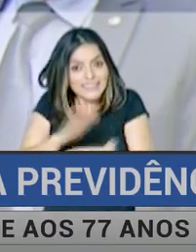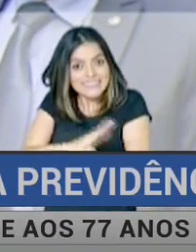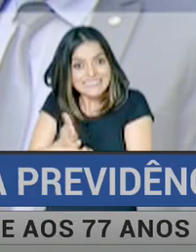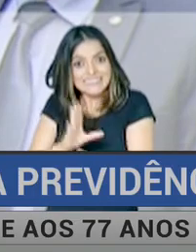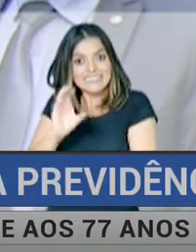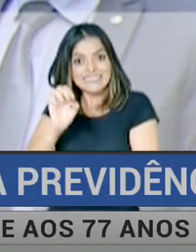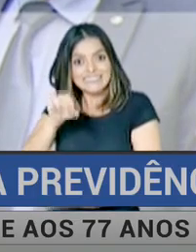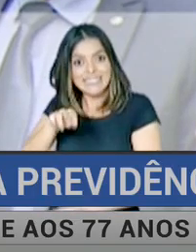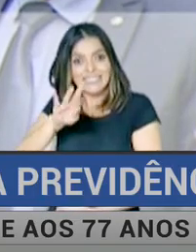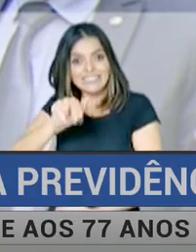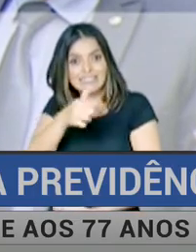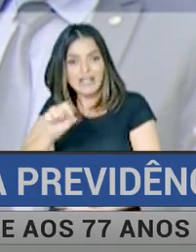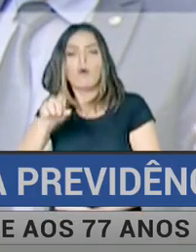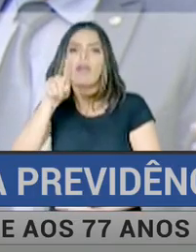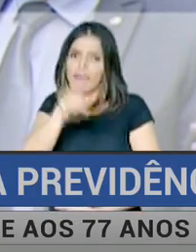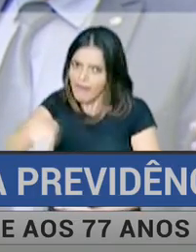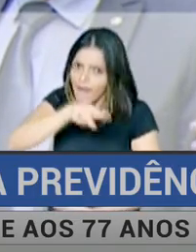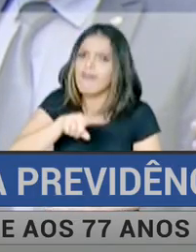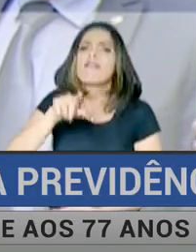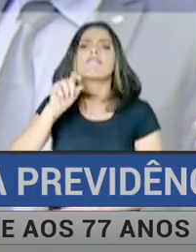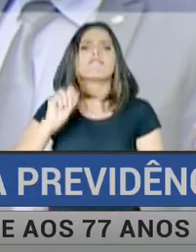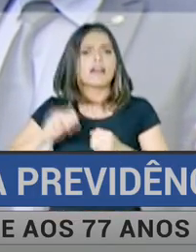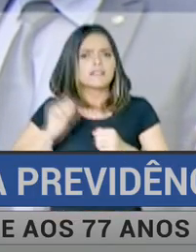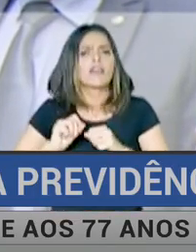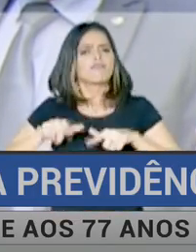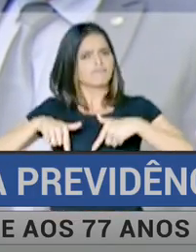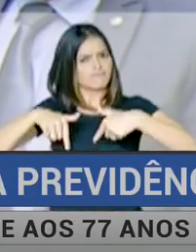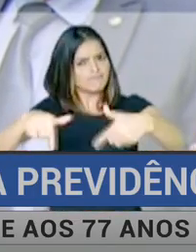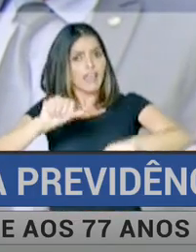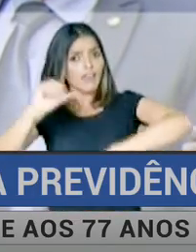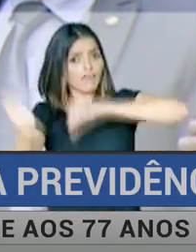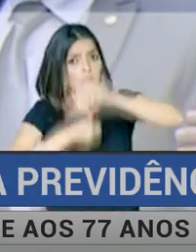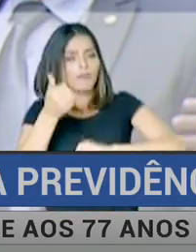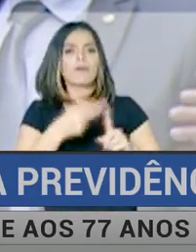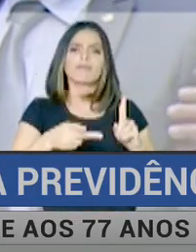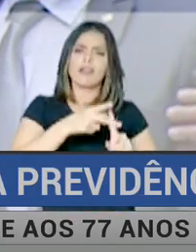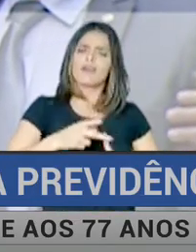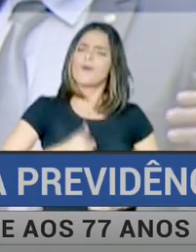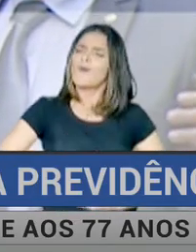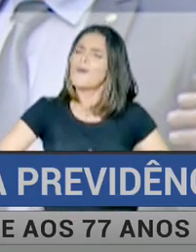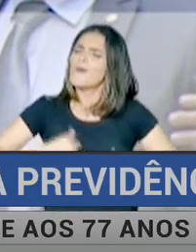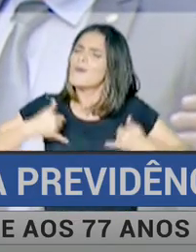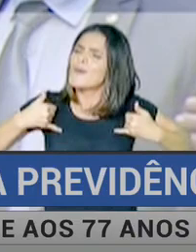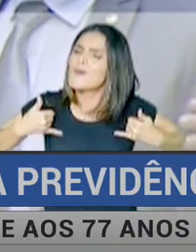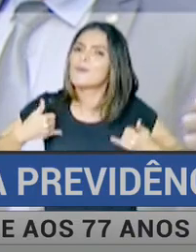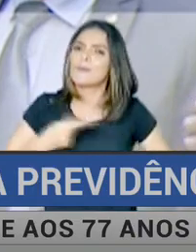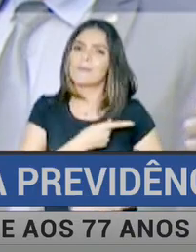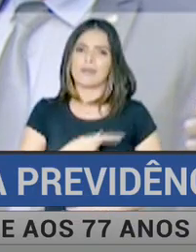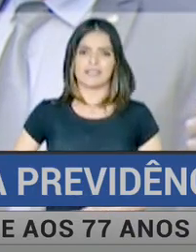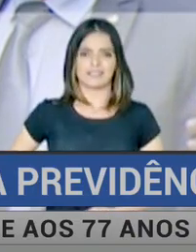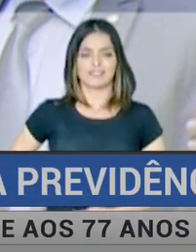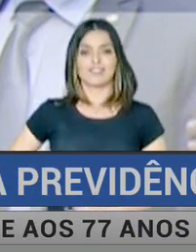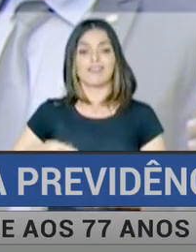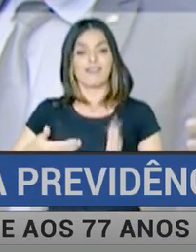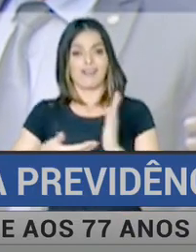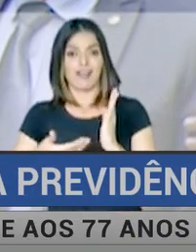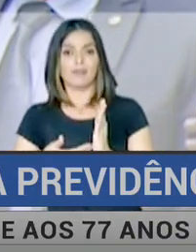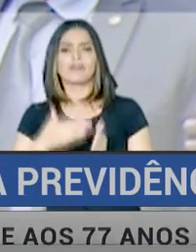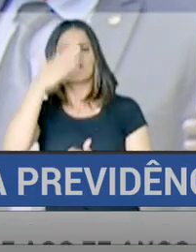Centrão. E eu tenho muito orgulho de presidir a Câmara e de ter a confiança, não apenas dos líderes,